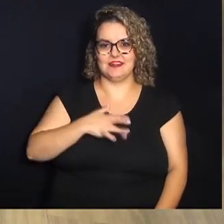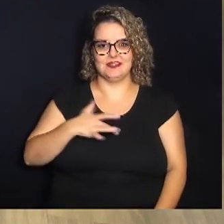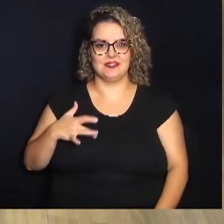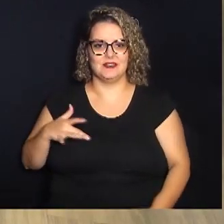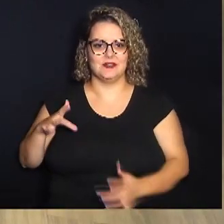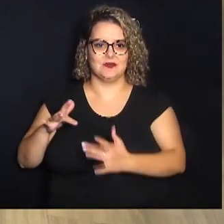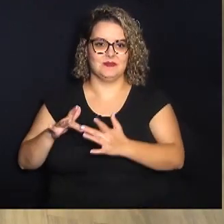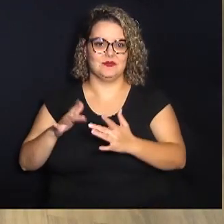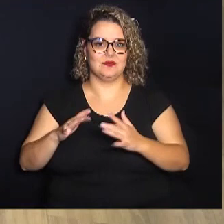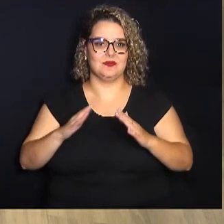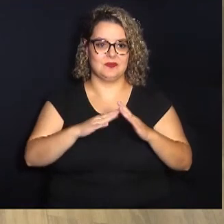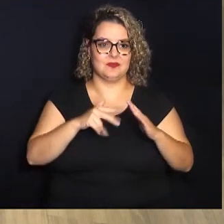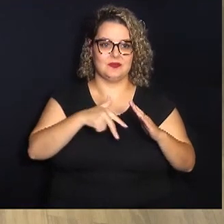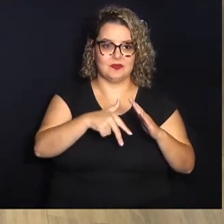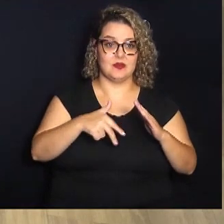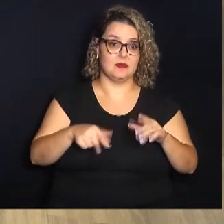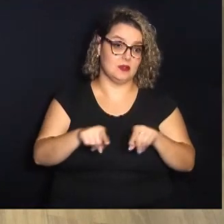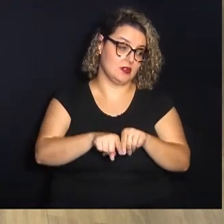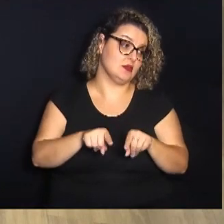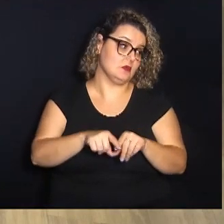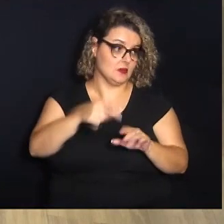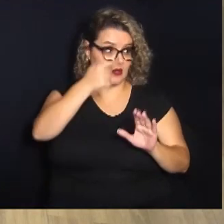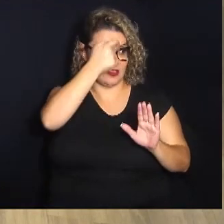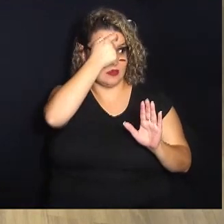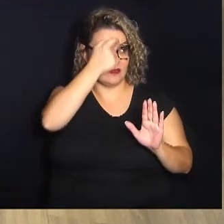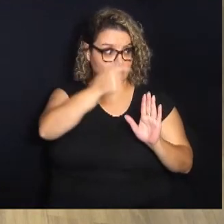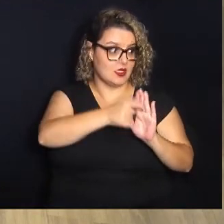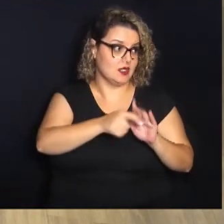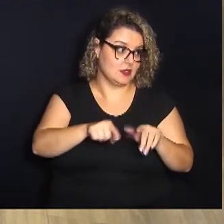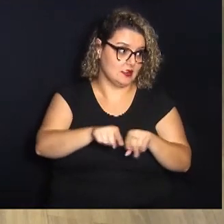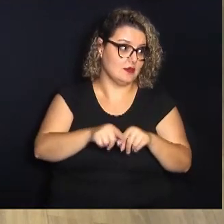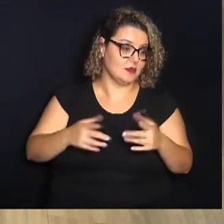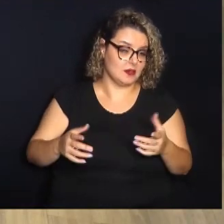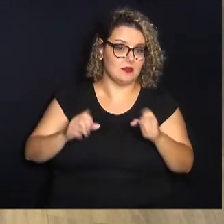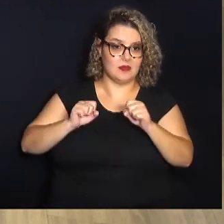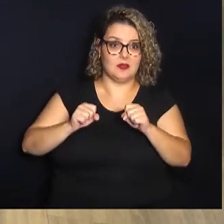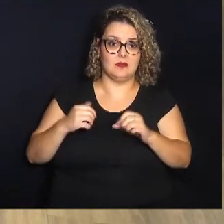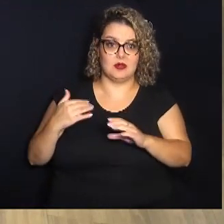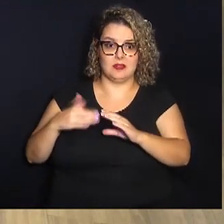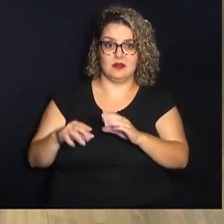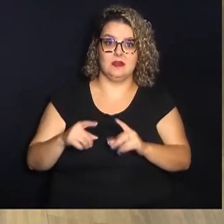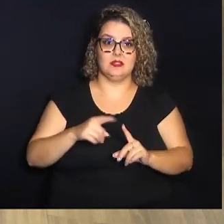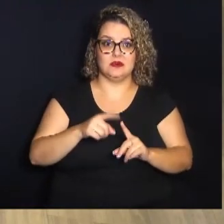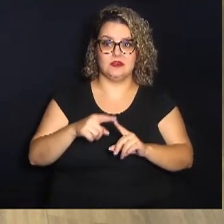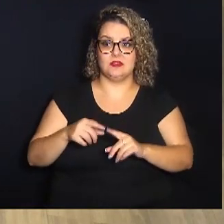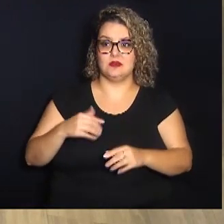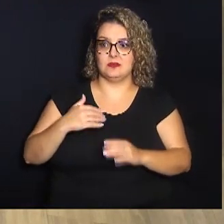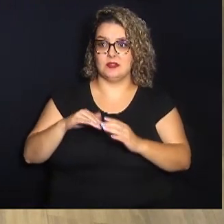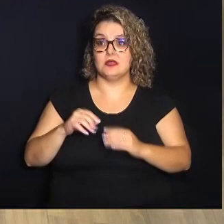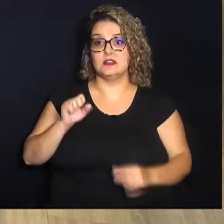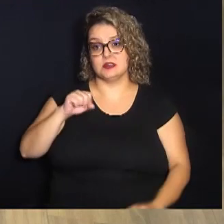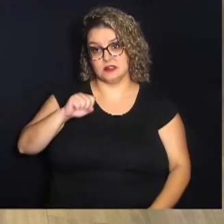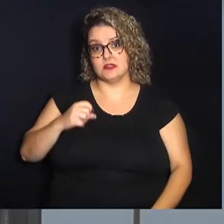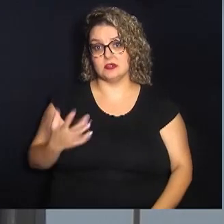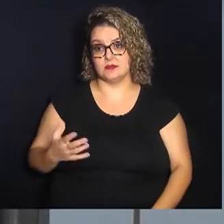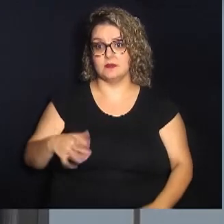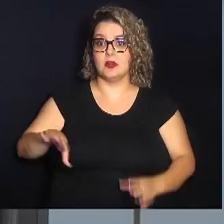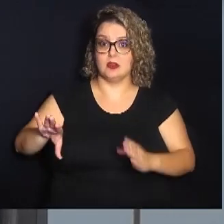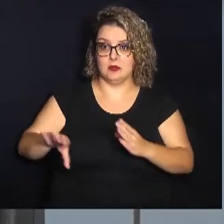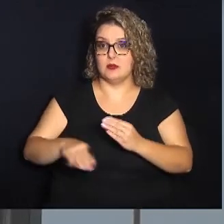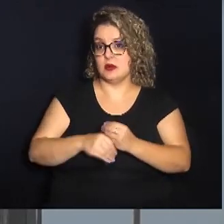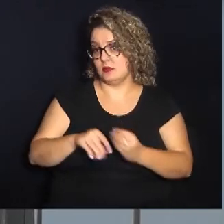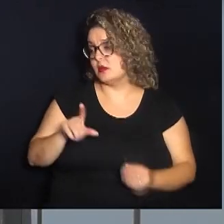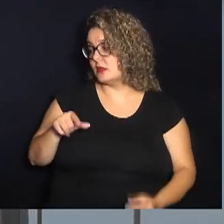até a casa das pessoas, mas do outro tem a inteligência artificial também para poder enviar esse tipo de mensagem. Isso, é uma ferramenta complementar, né? Eu